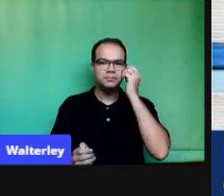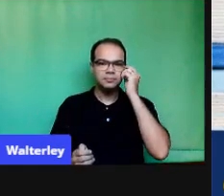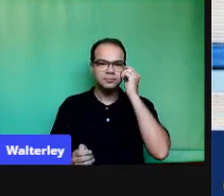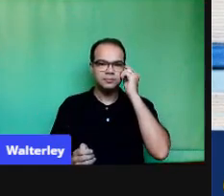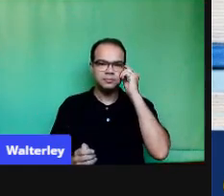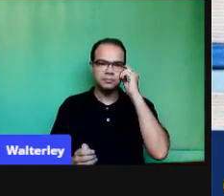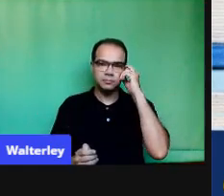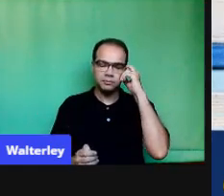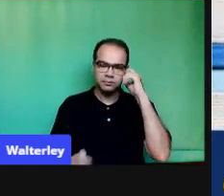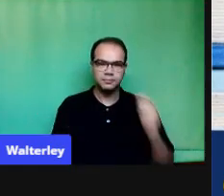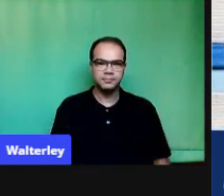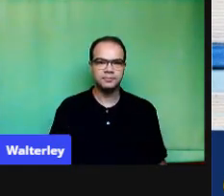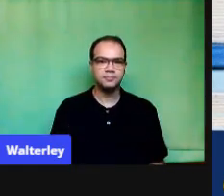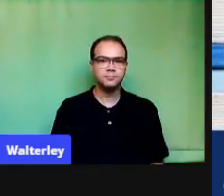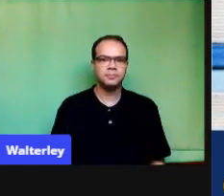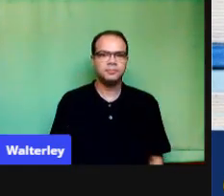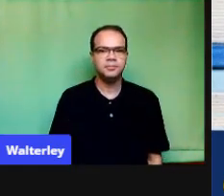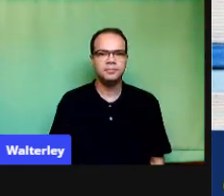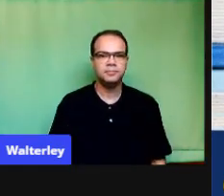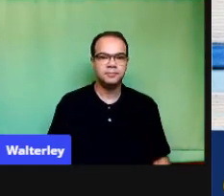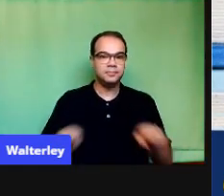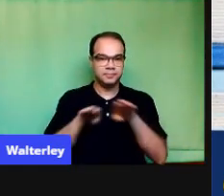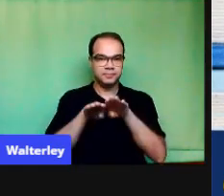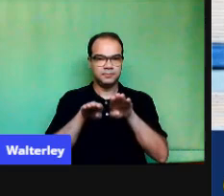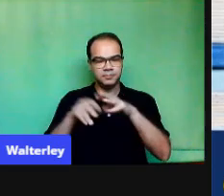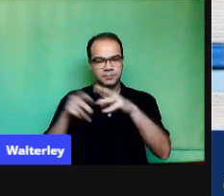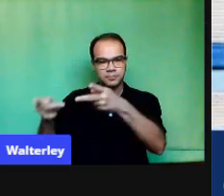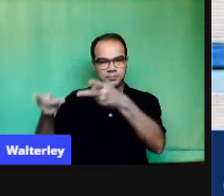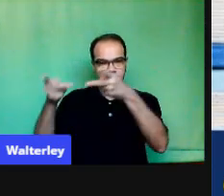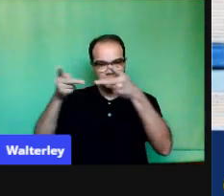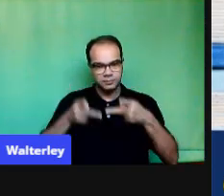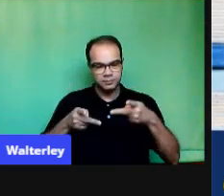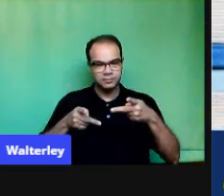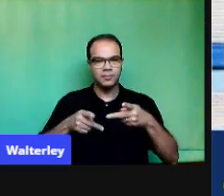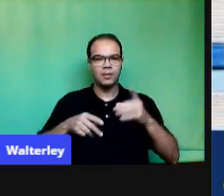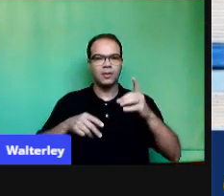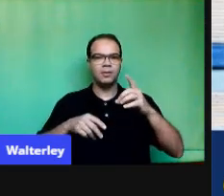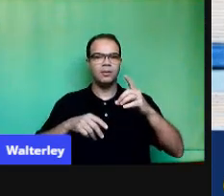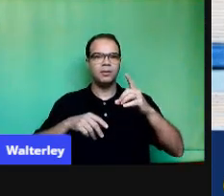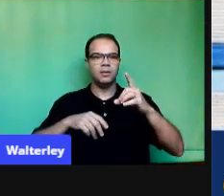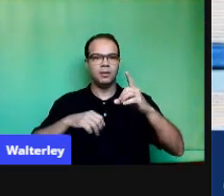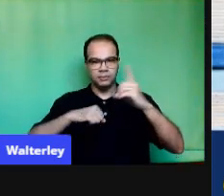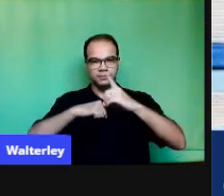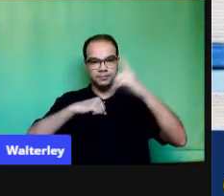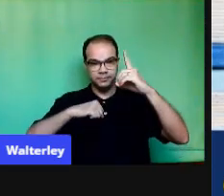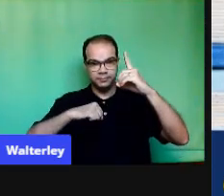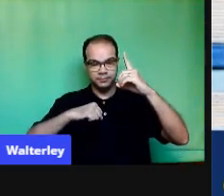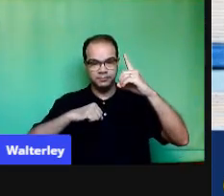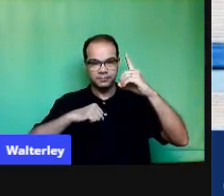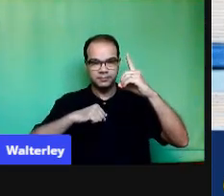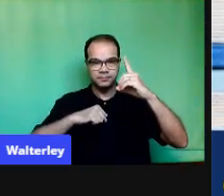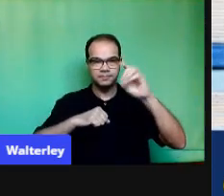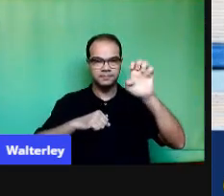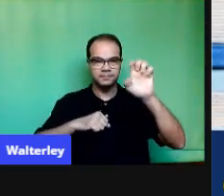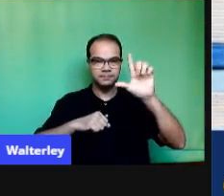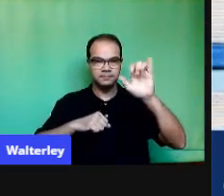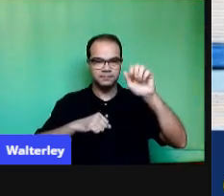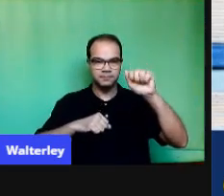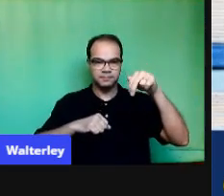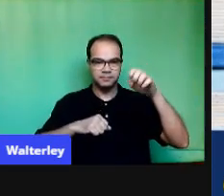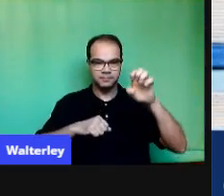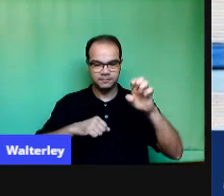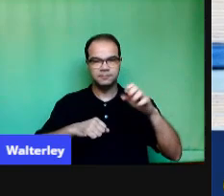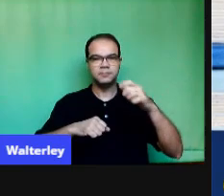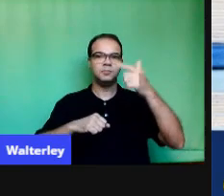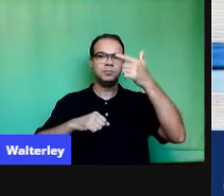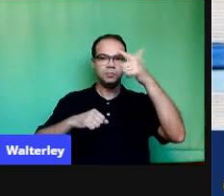tema, nós convidamos alguns palestrantes, a doutora Eliane, a doutora Adriana e o doutor Paulo, que vão se apresentar com mais detalhes e falar